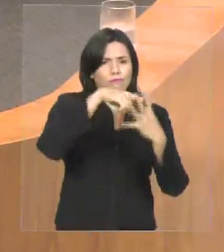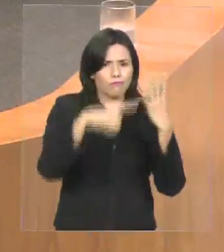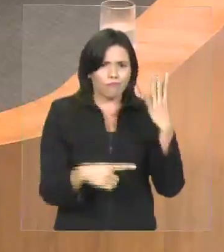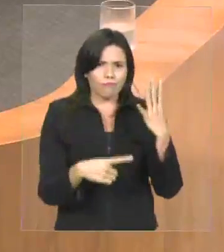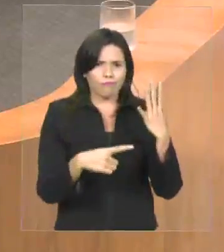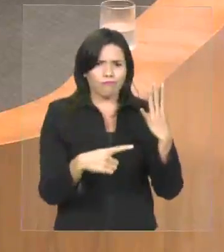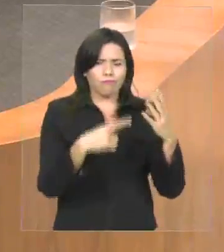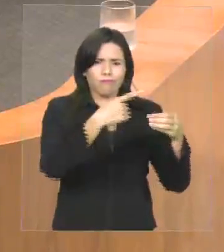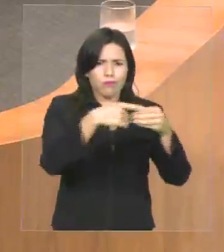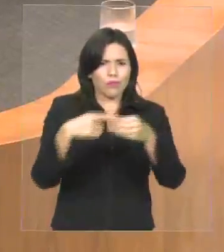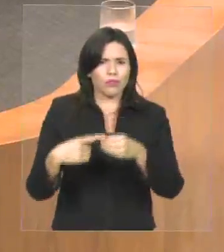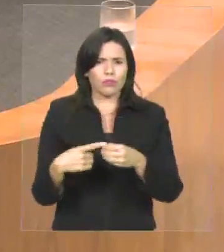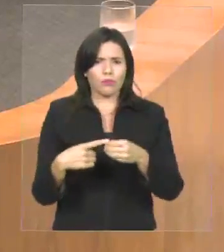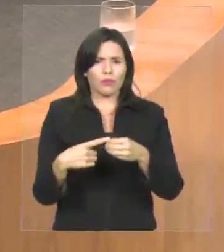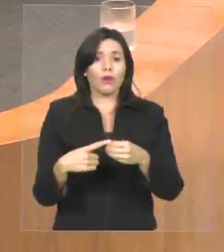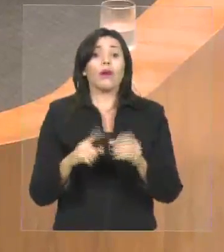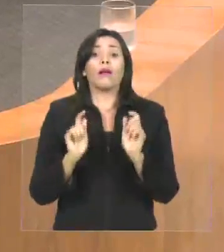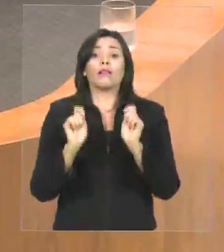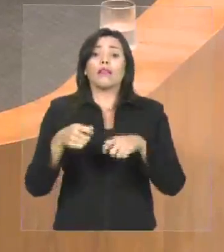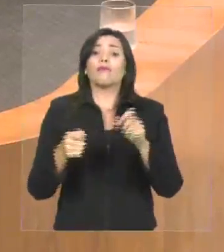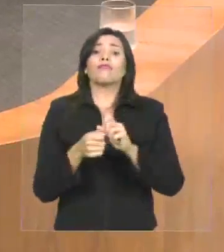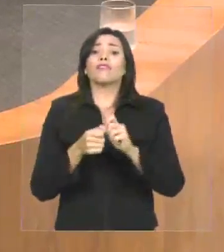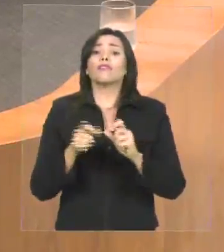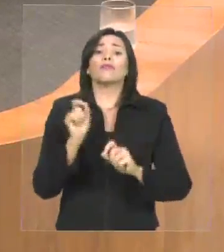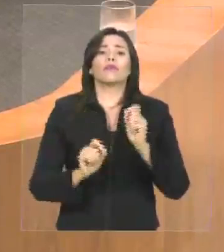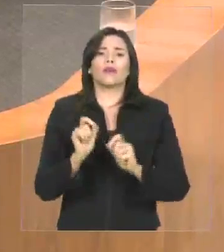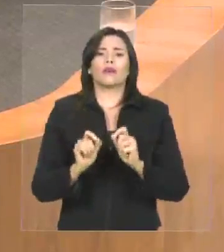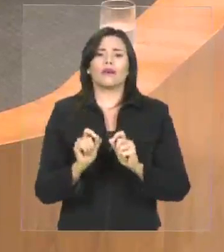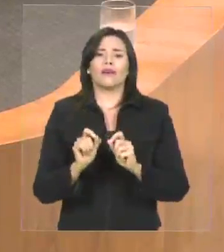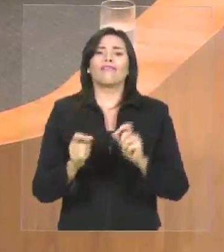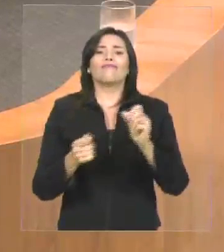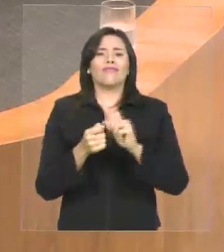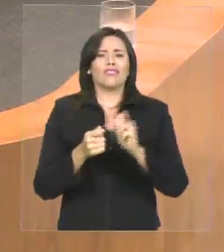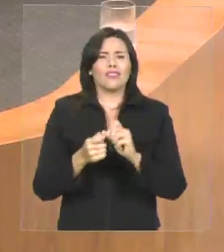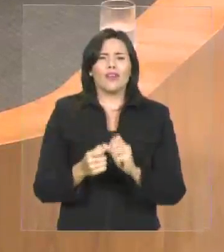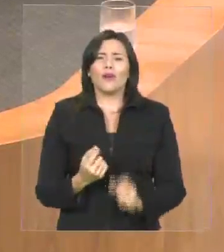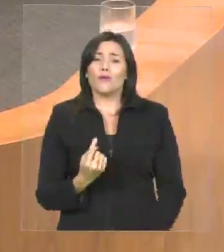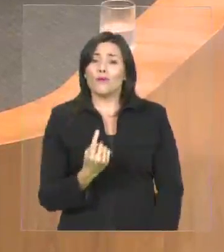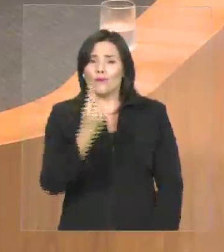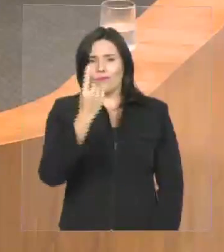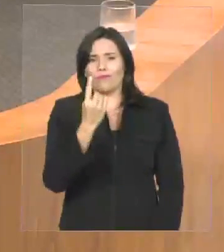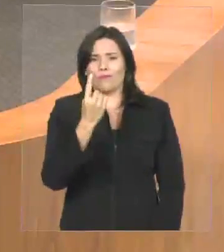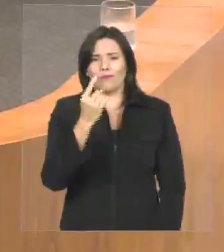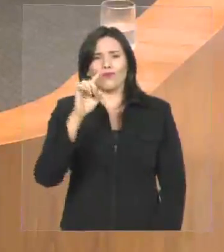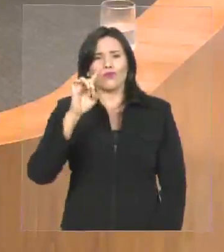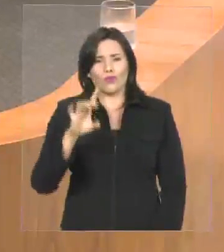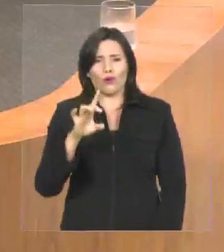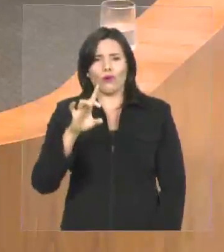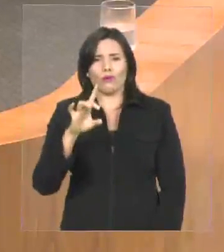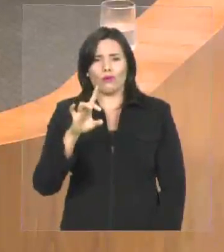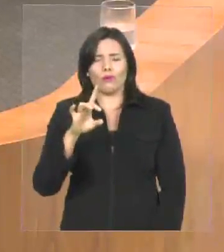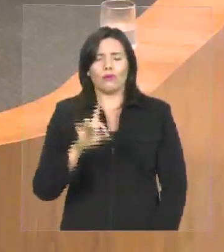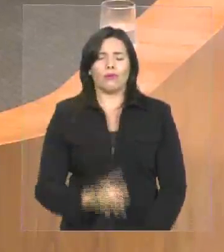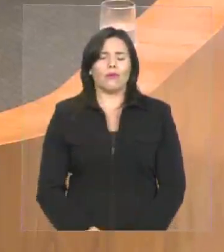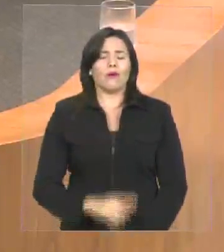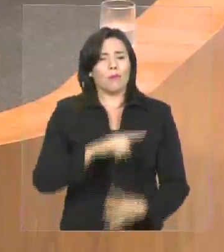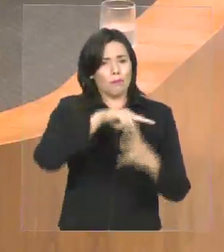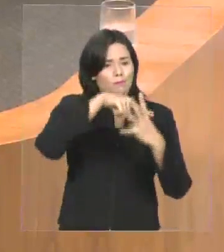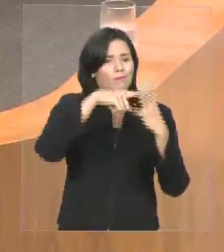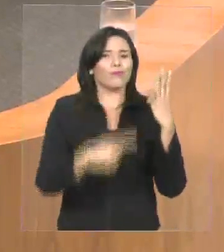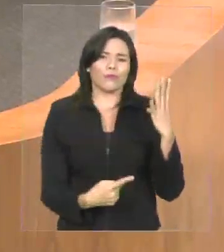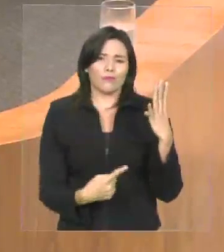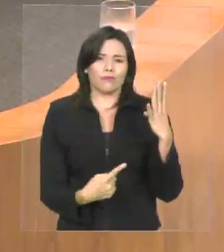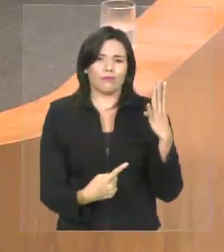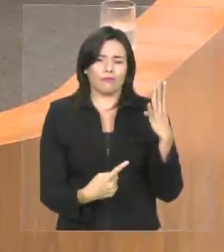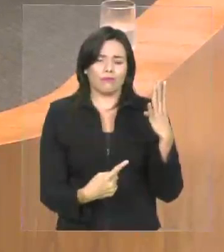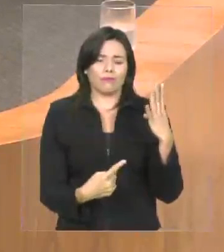otimizando o planejamento e o funcionamento e a dinâmica de todos esses trabalhos. No transporte, a mesma coisa, né? Nós temos